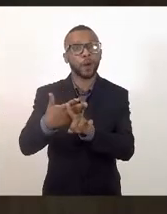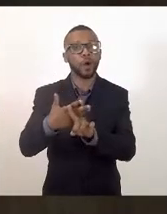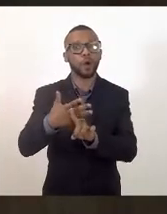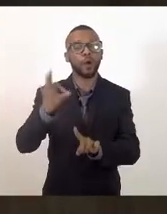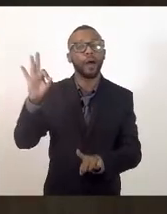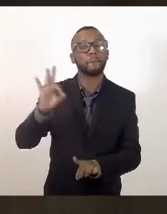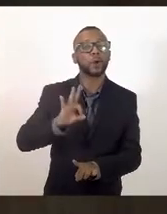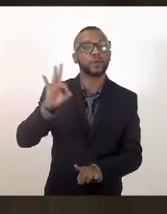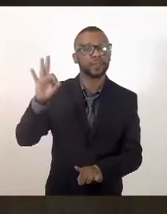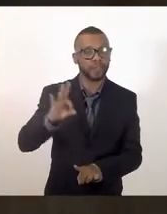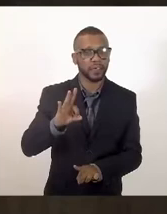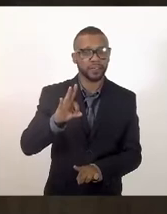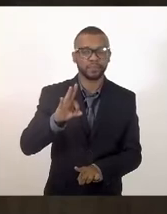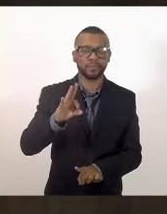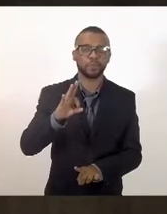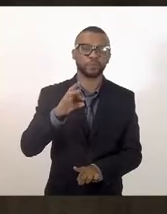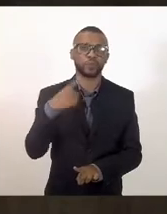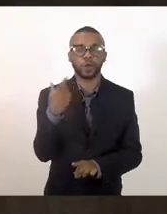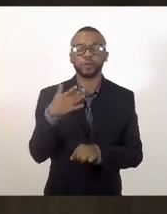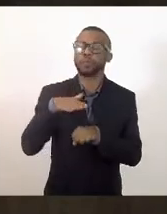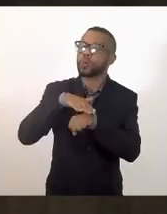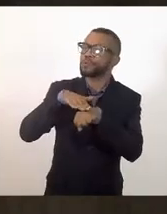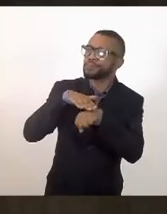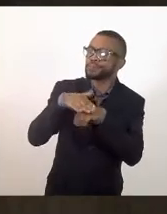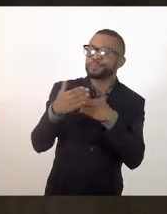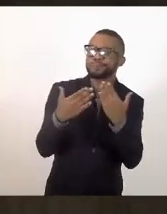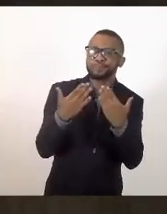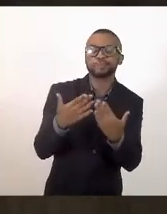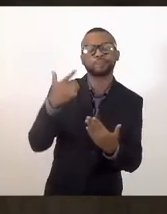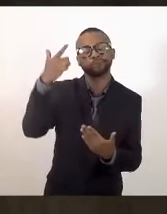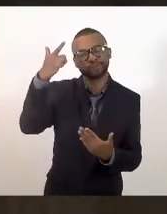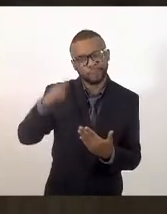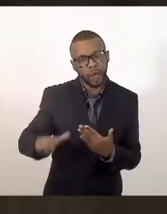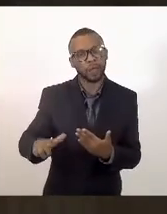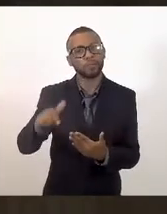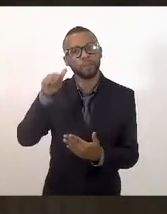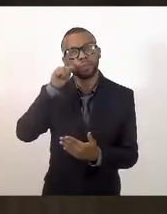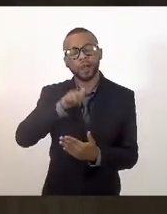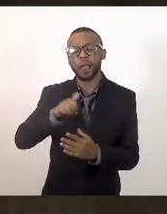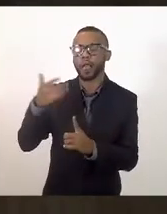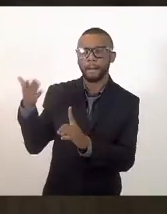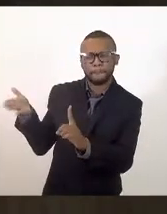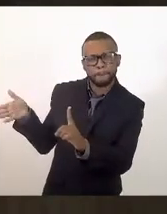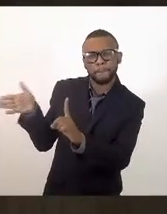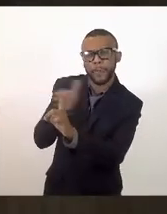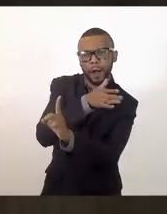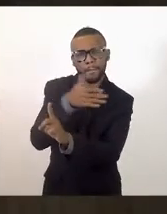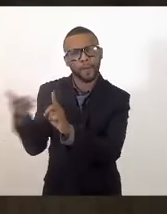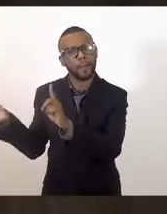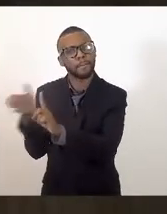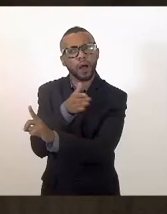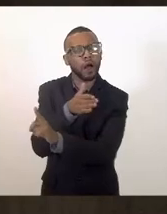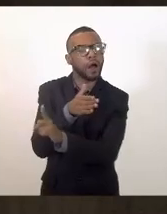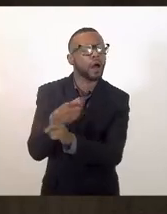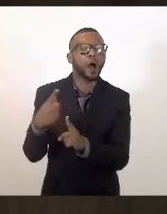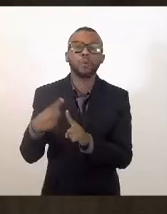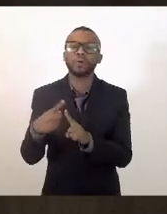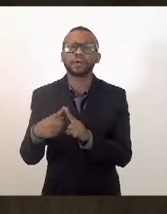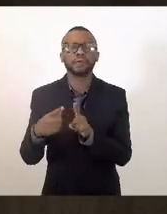estamos conversando aqui, mais uma mulher é agredida. E por quê, presidente? Dos inúmeros